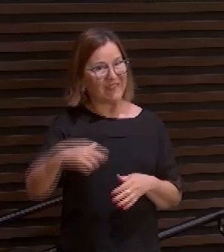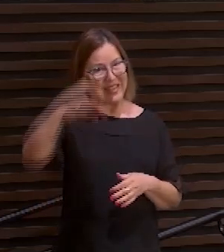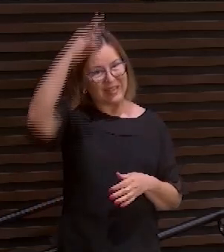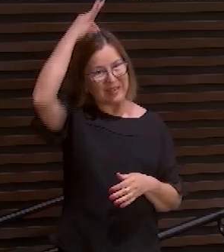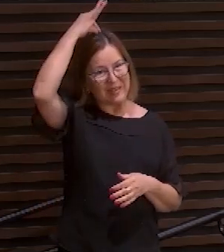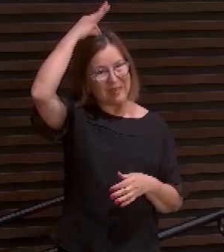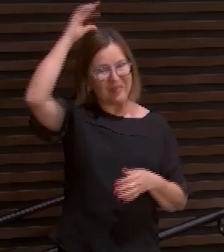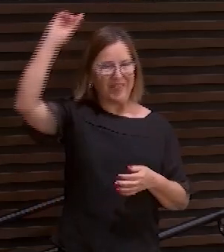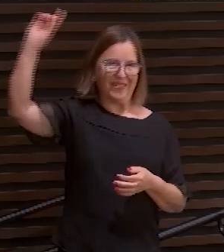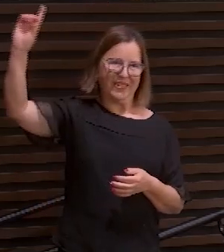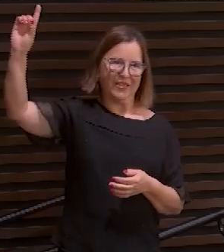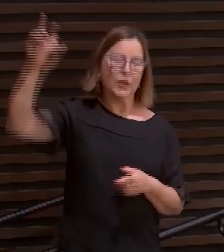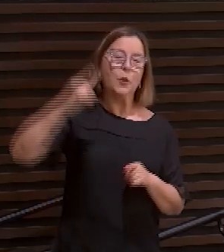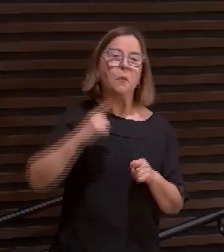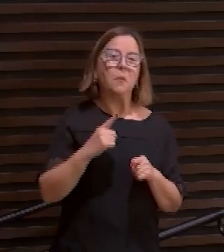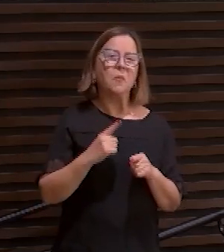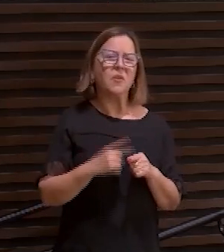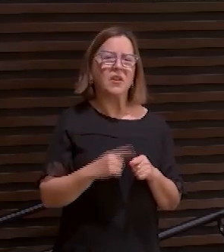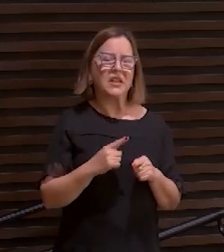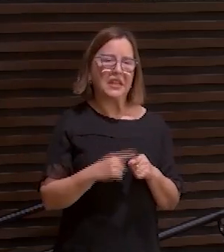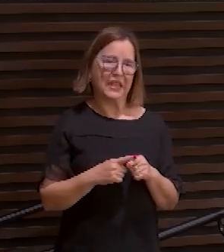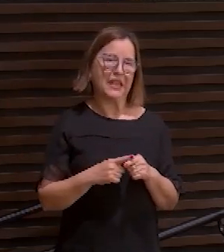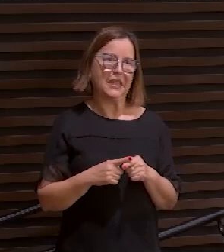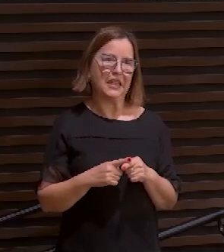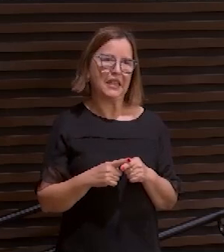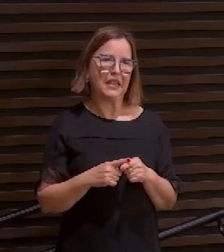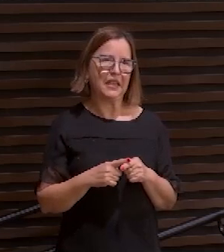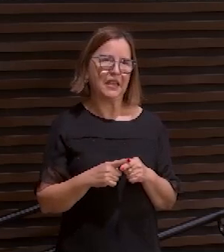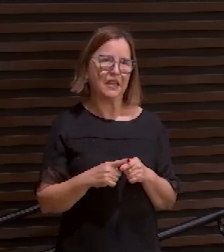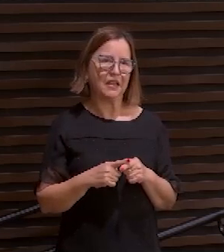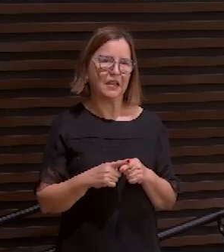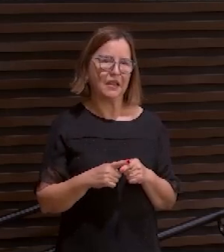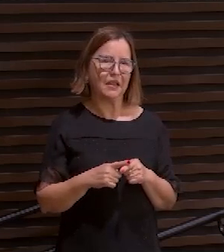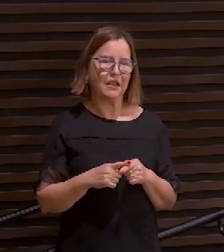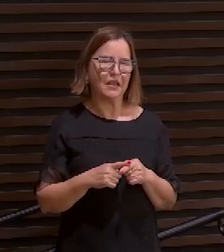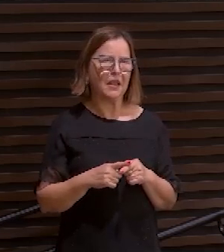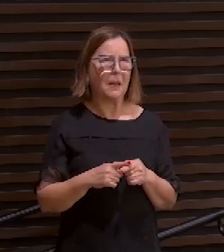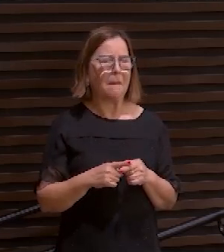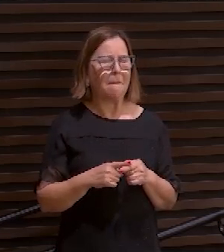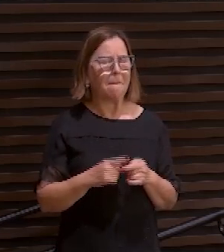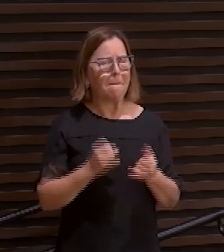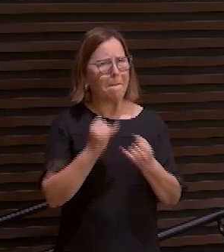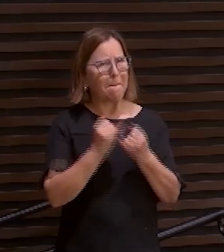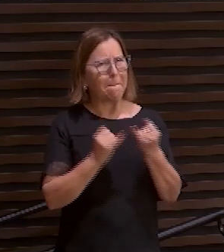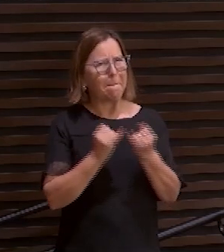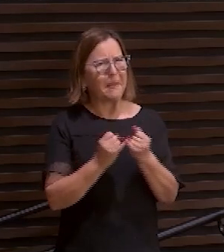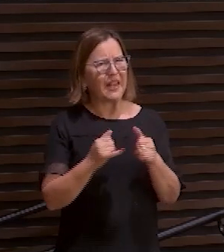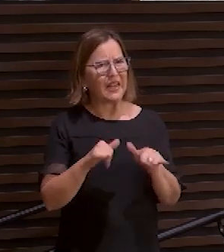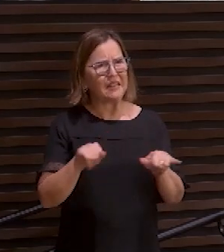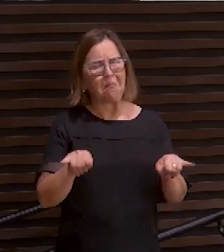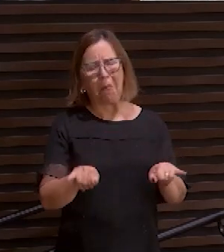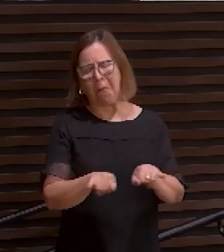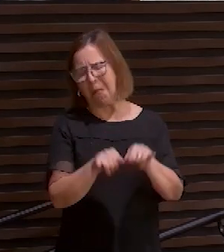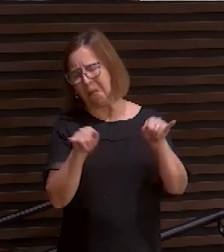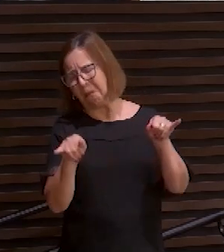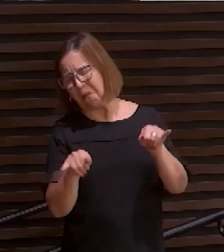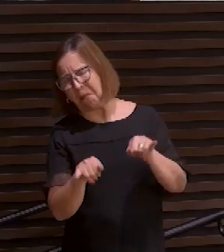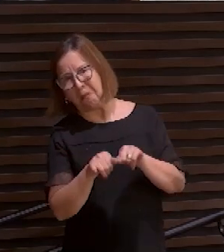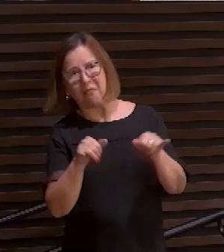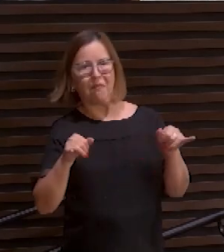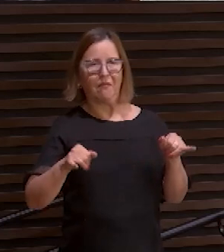Deus, porque eles são bobagem, porque eles são moria, porque eles